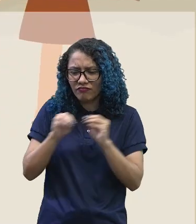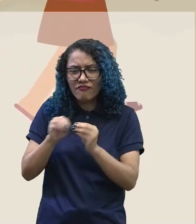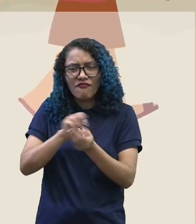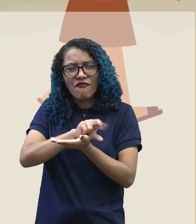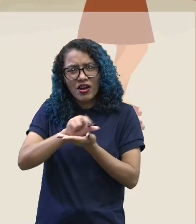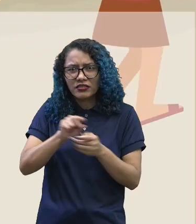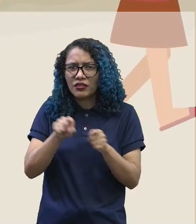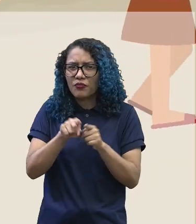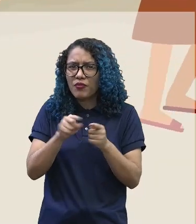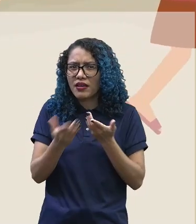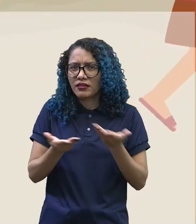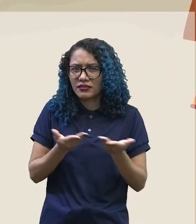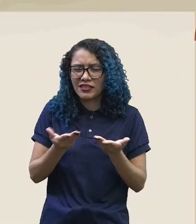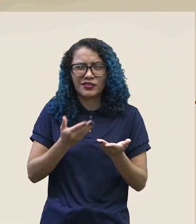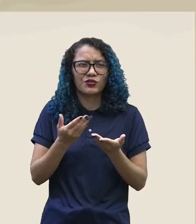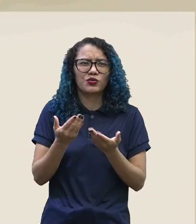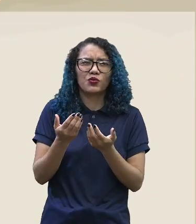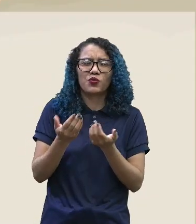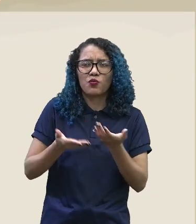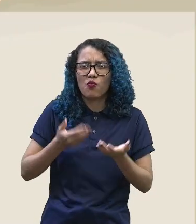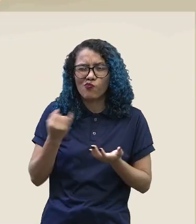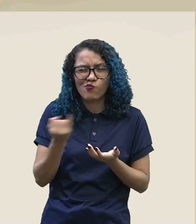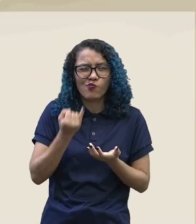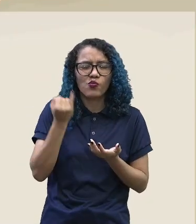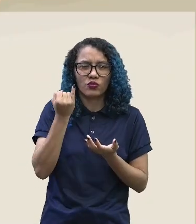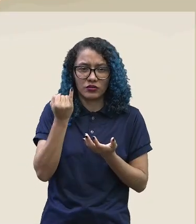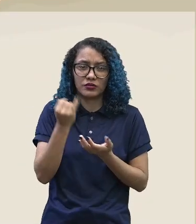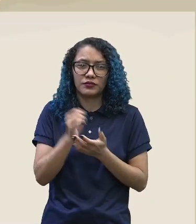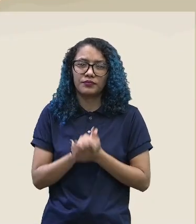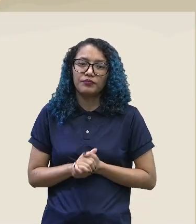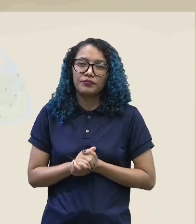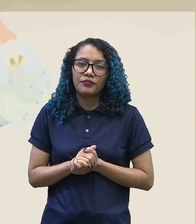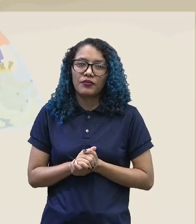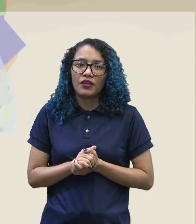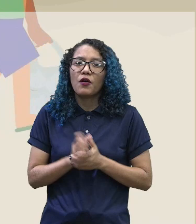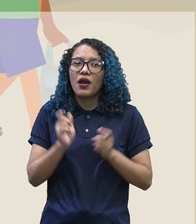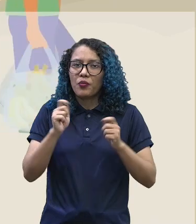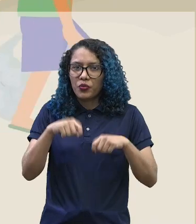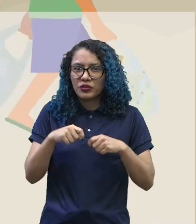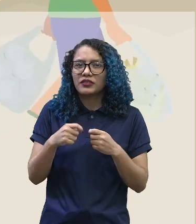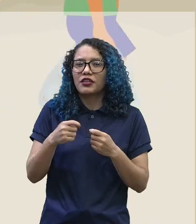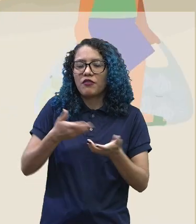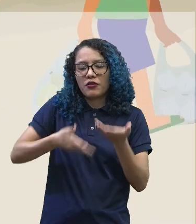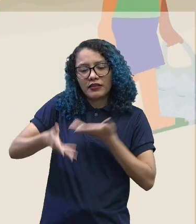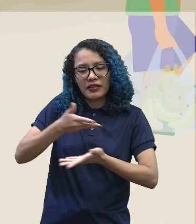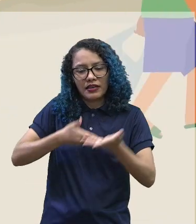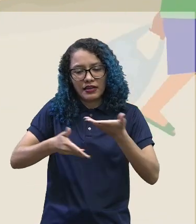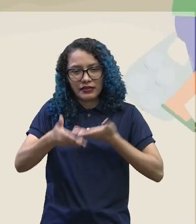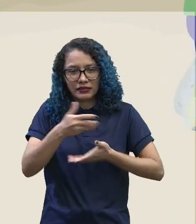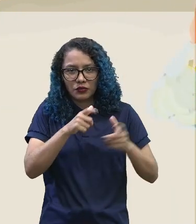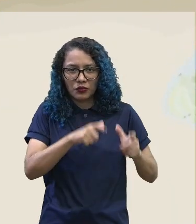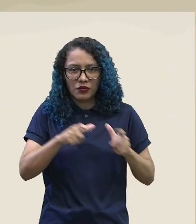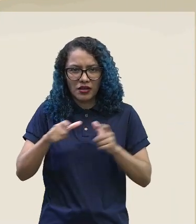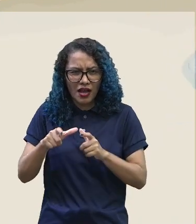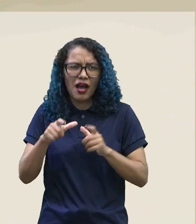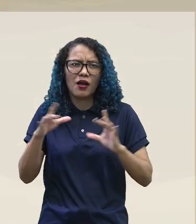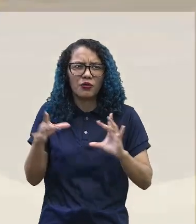essenciais. É pelo rio que a vida se move, atravessando florestas e unindo destinos.